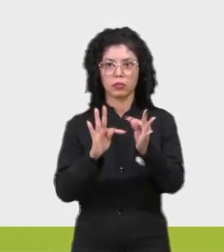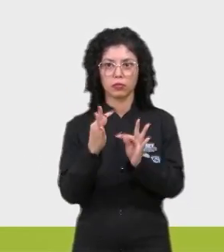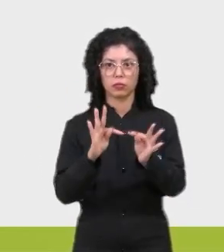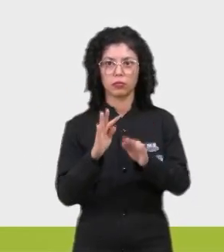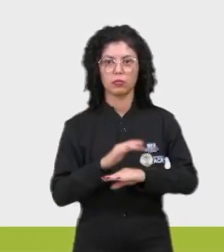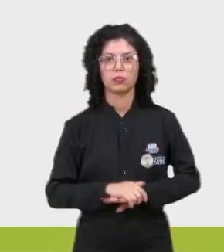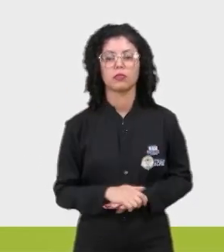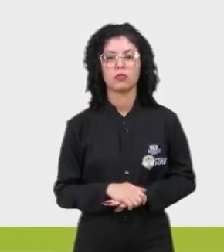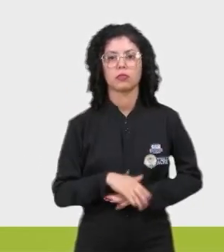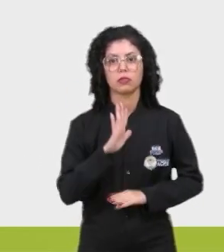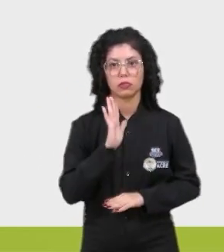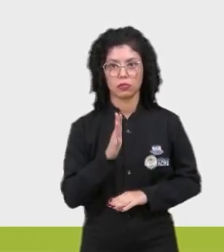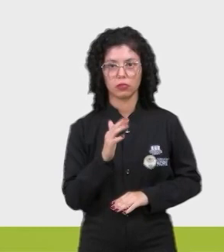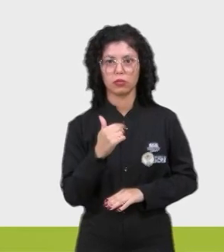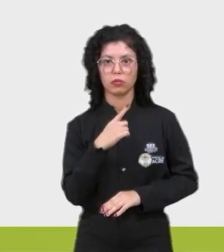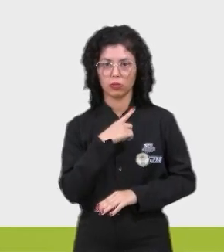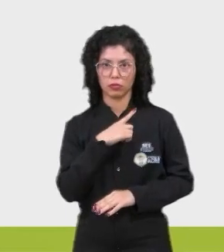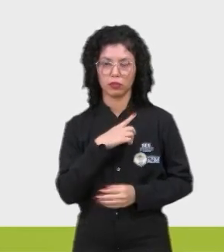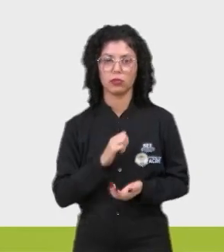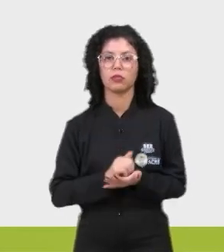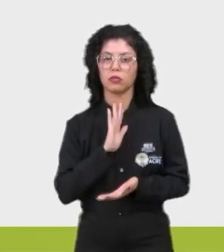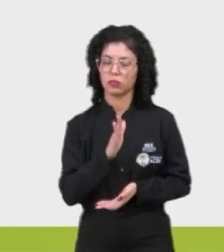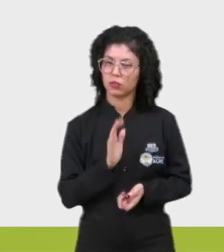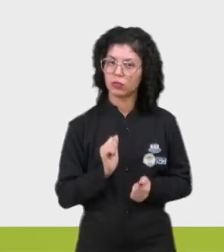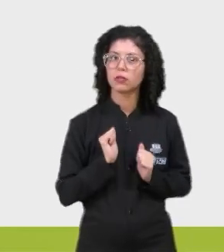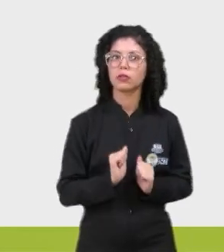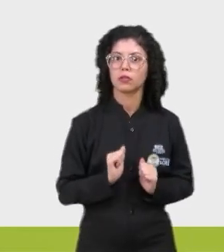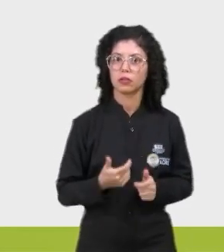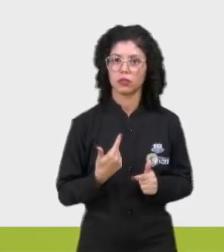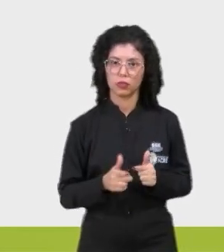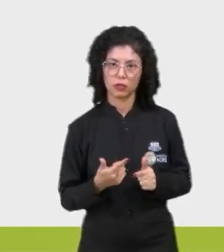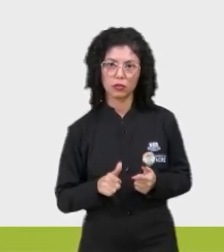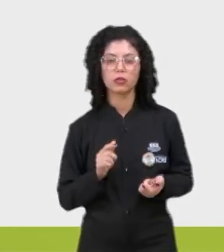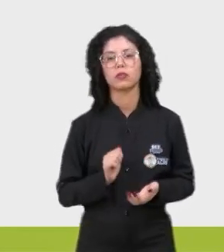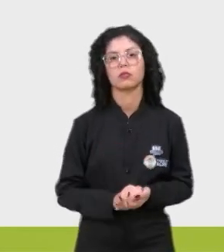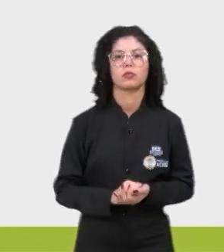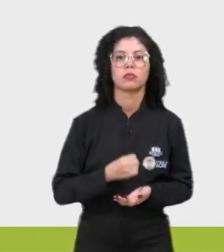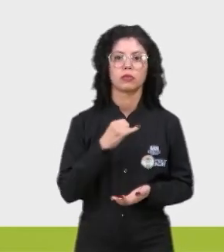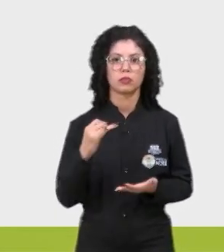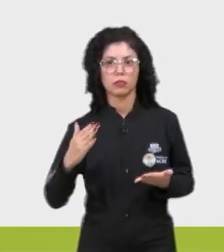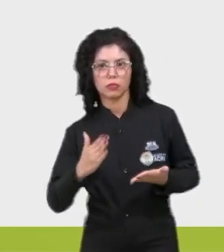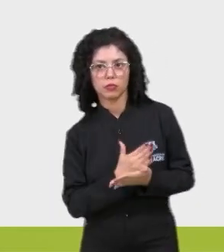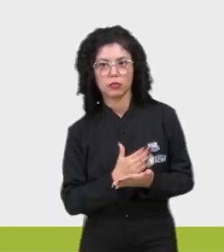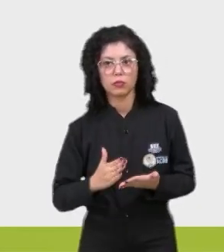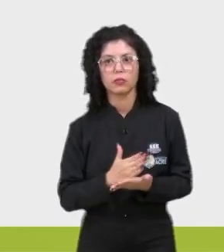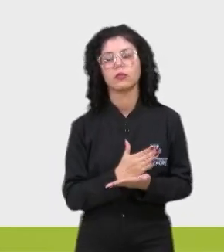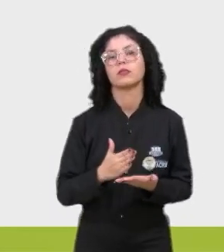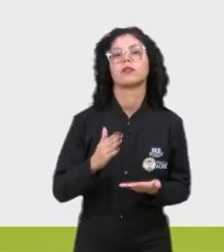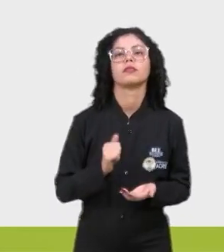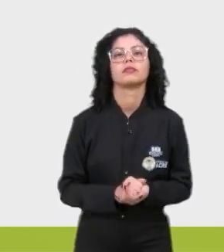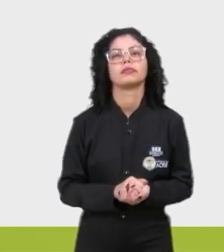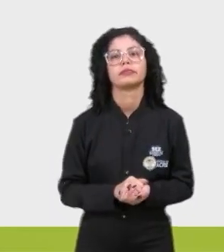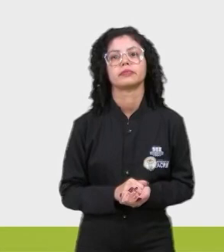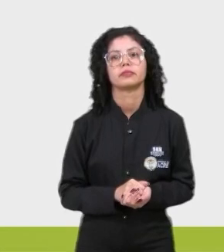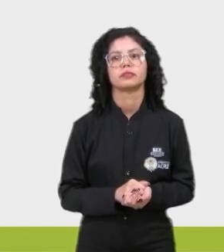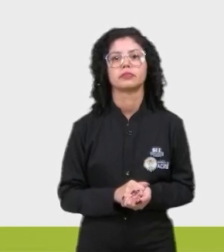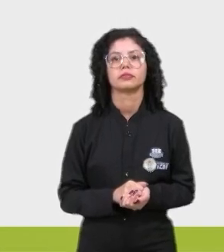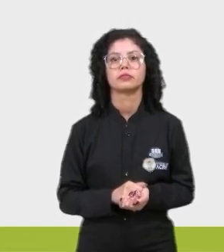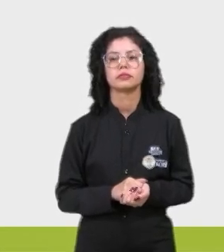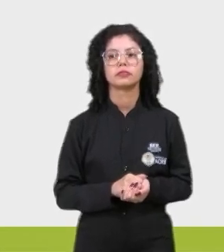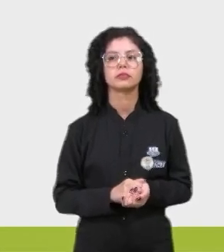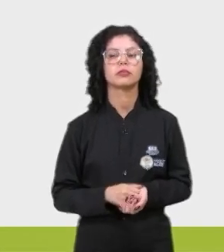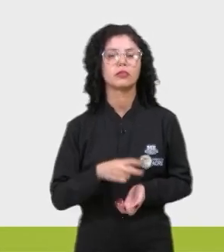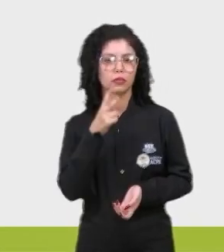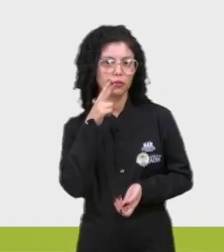né? Aí já causa, você já pode até problematizar, né? Se for algo, por exemplo, que, vamos